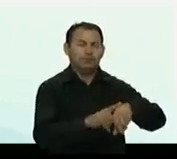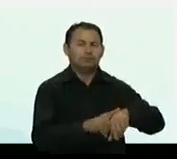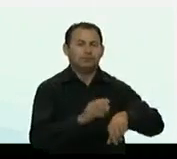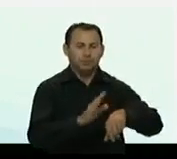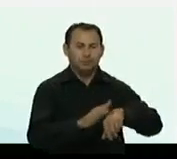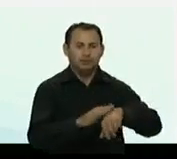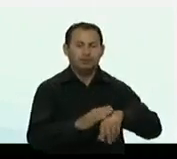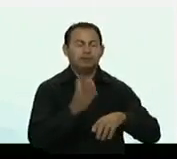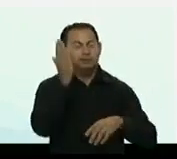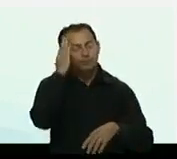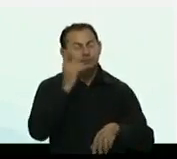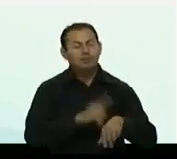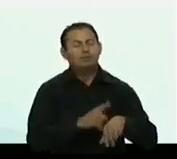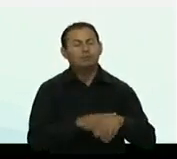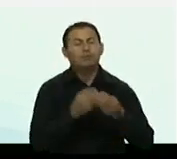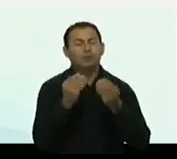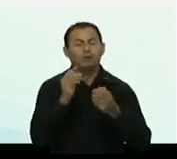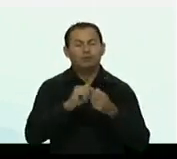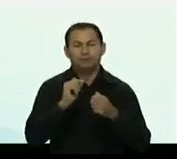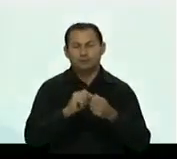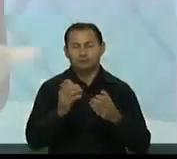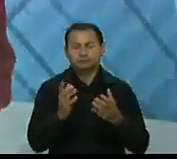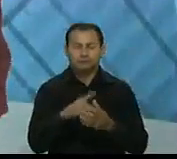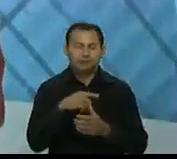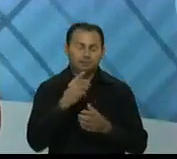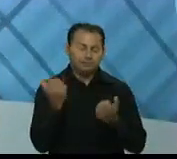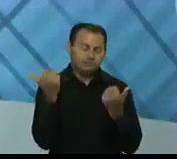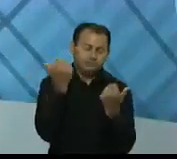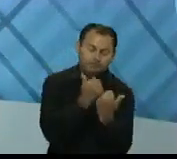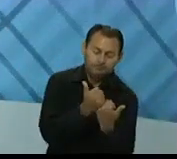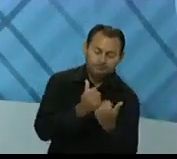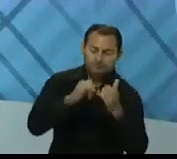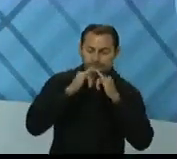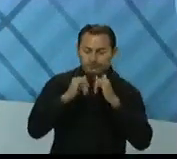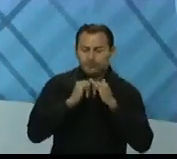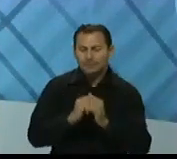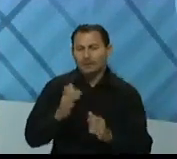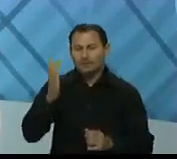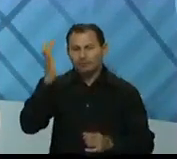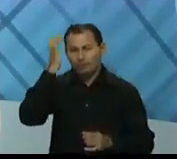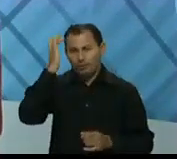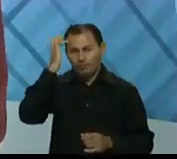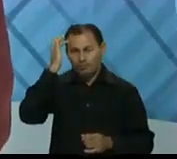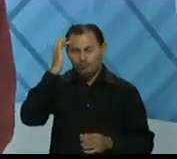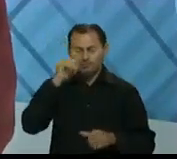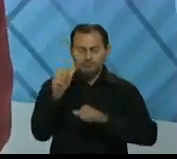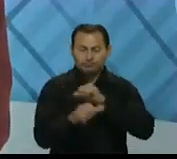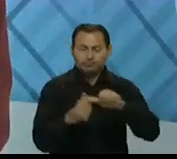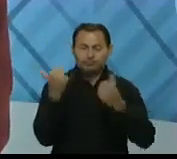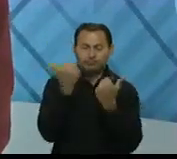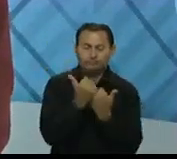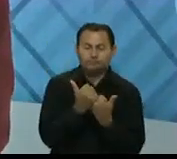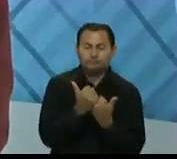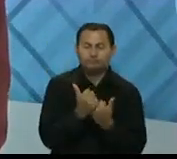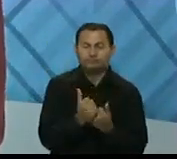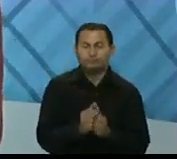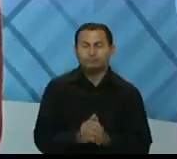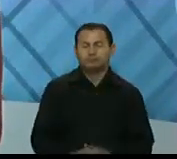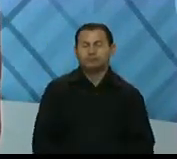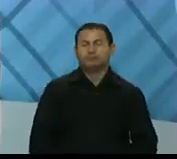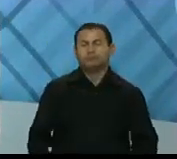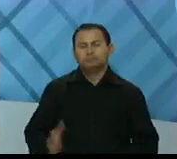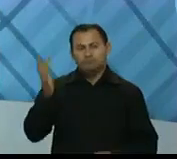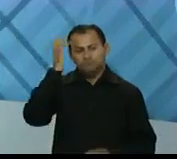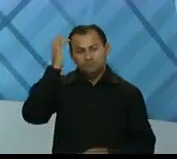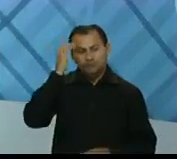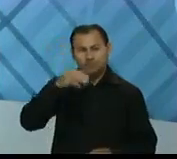ele quer saber o tempo, como a gente vai fazer essa situação? A gente vai substituir esses dados na fórmula. Então, substituindo esses dados na